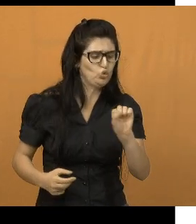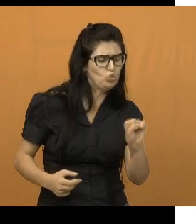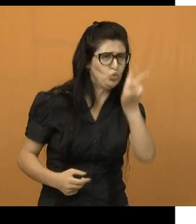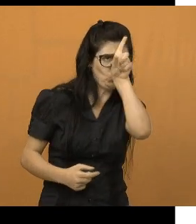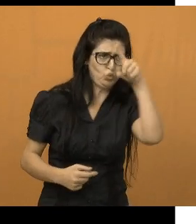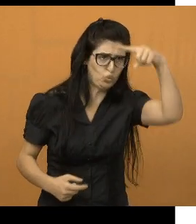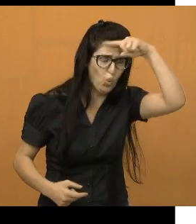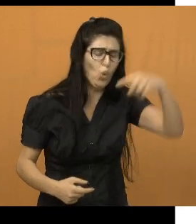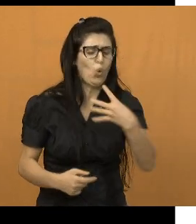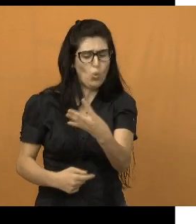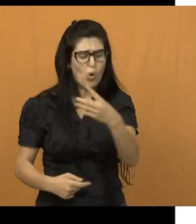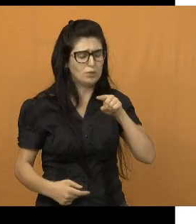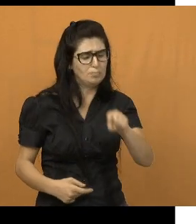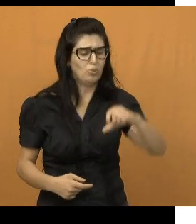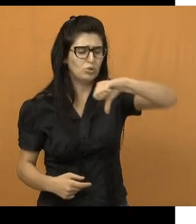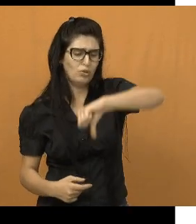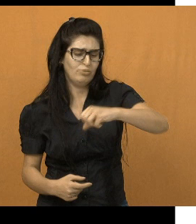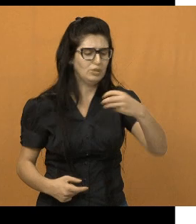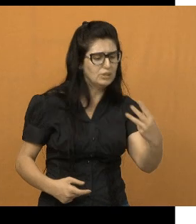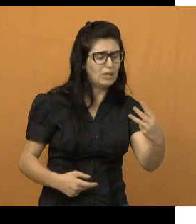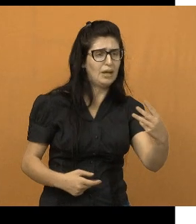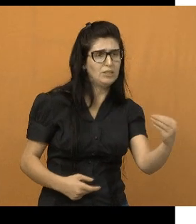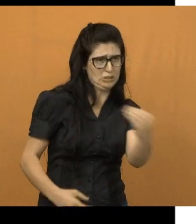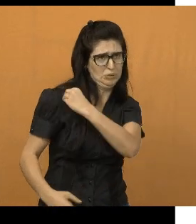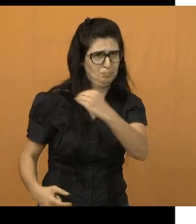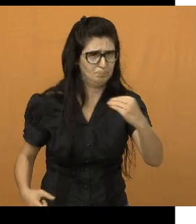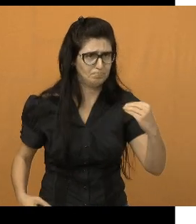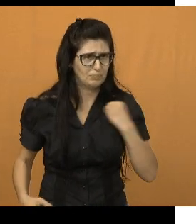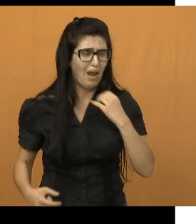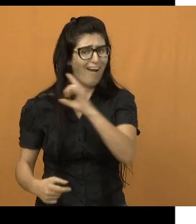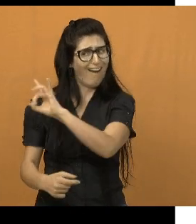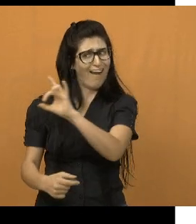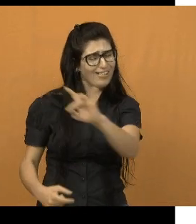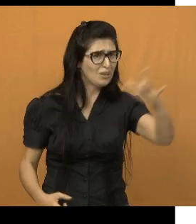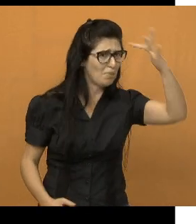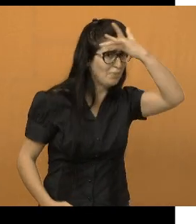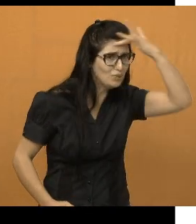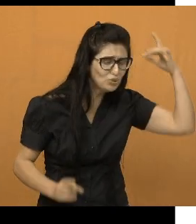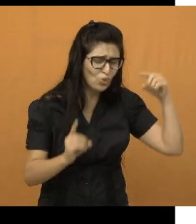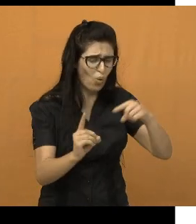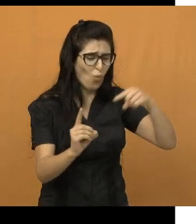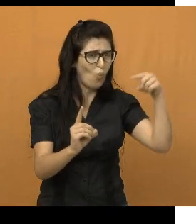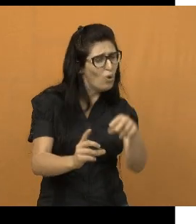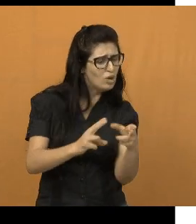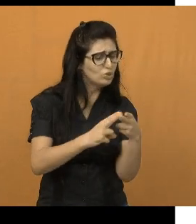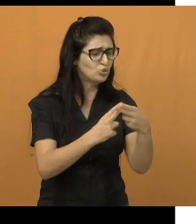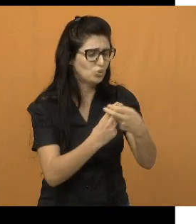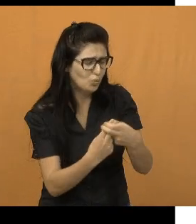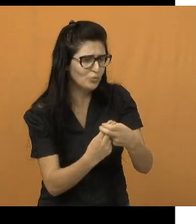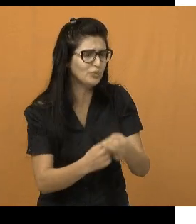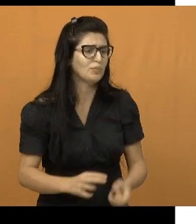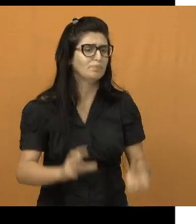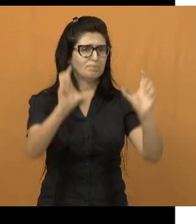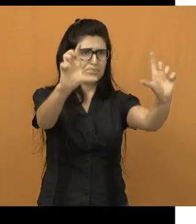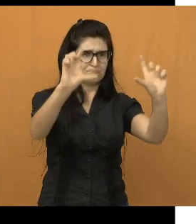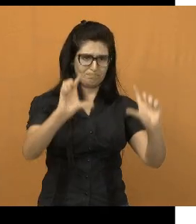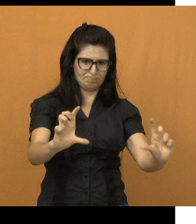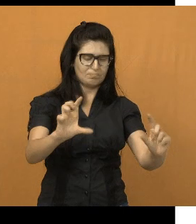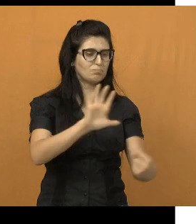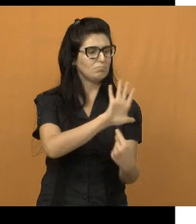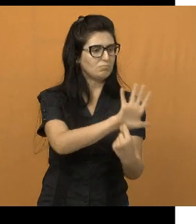para 4,93 consultas por habitante SUS dependente. No segundo quadro, isso